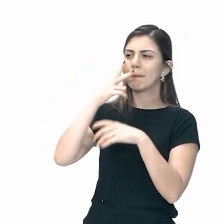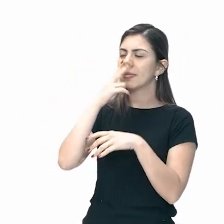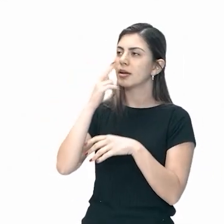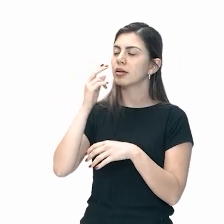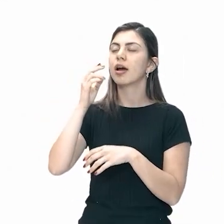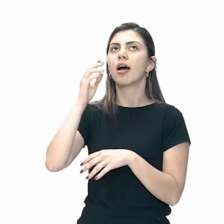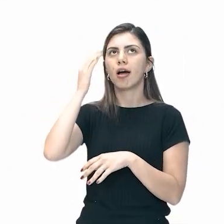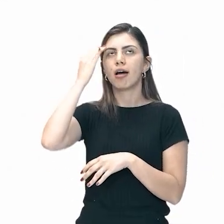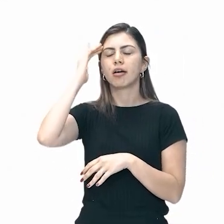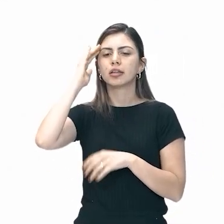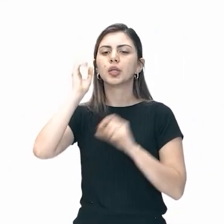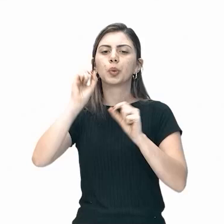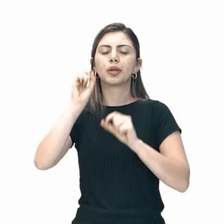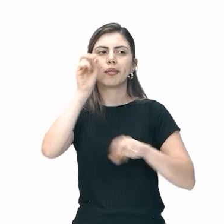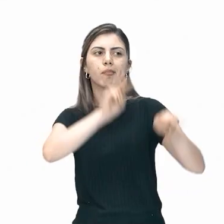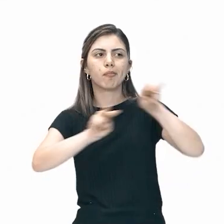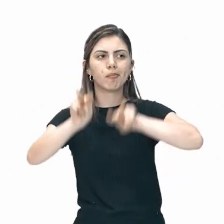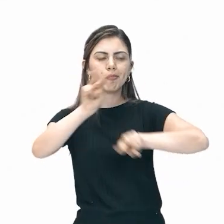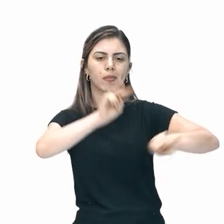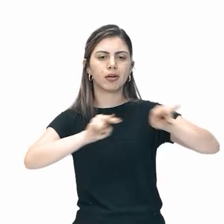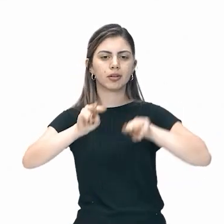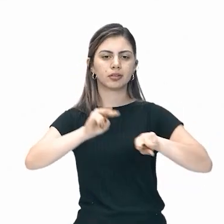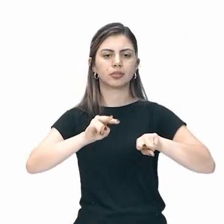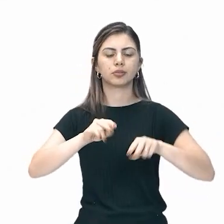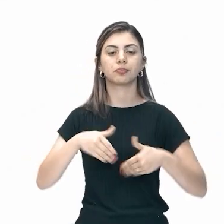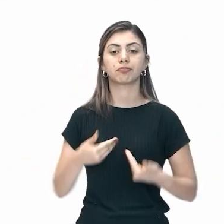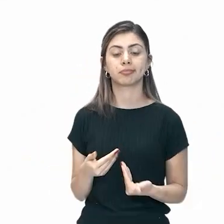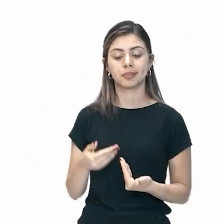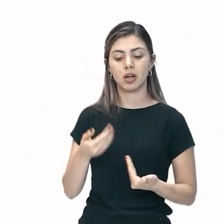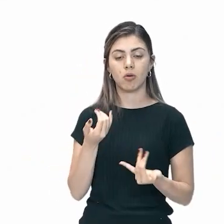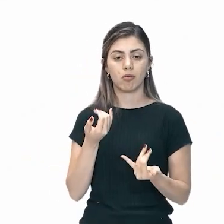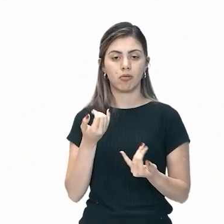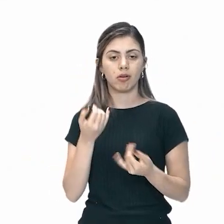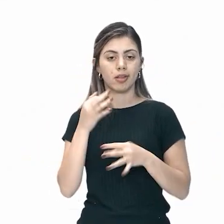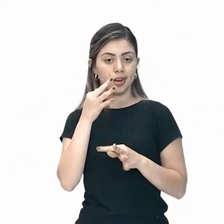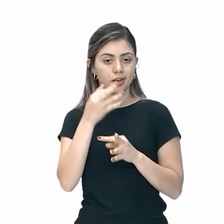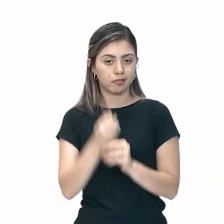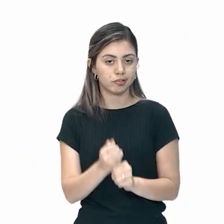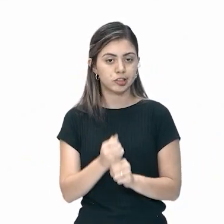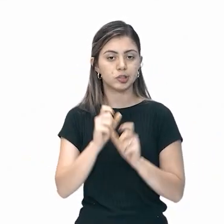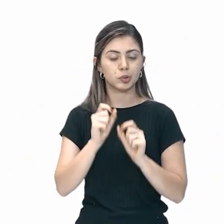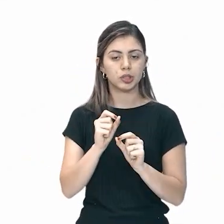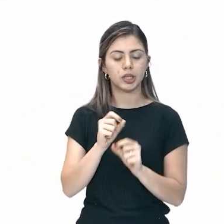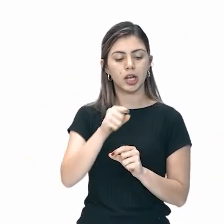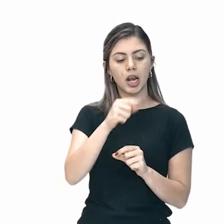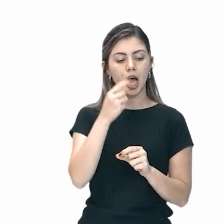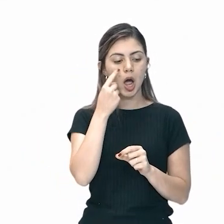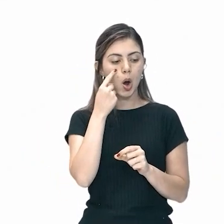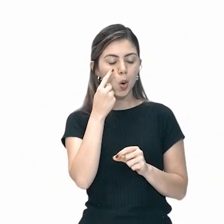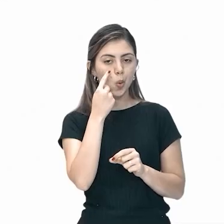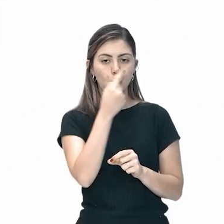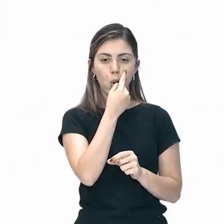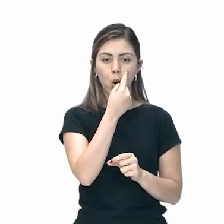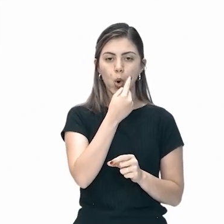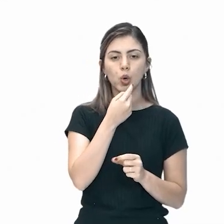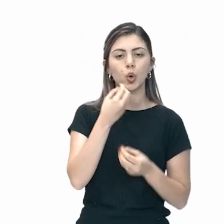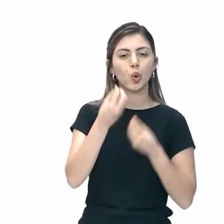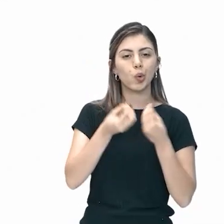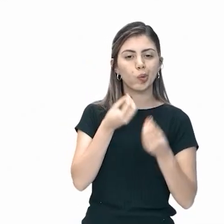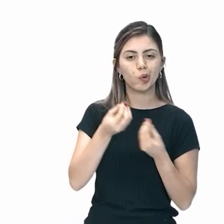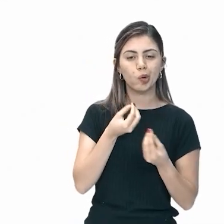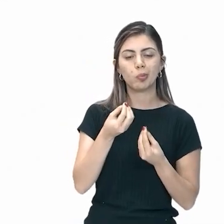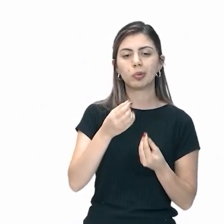gente? Do ponto de vista da física, o funcionamento do olho humano, ele envolve aí